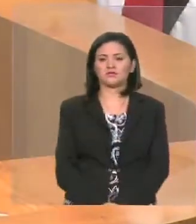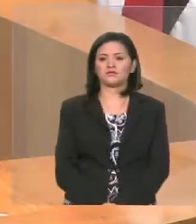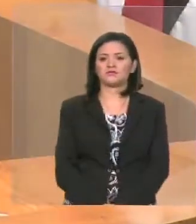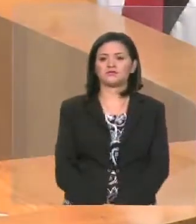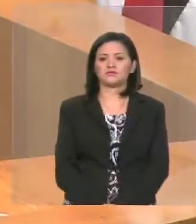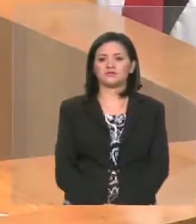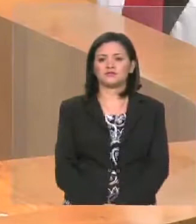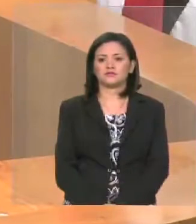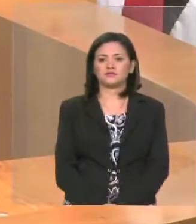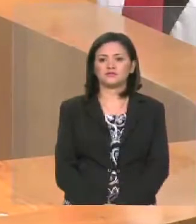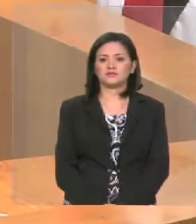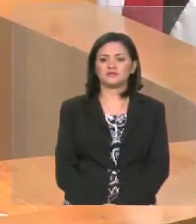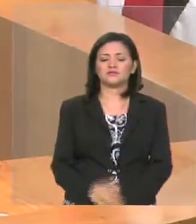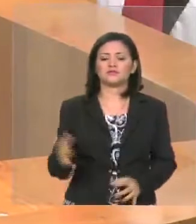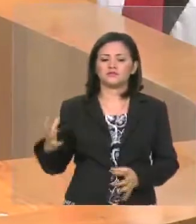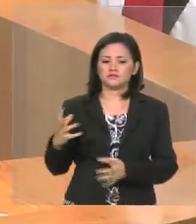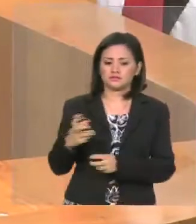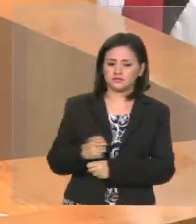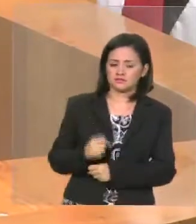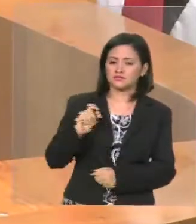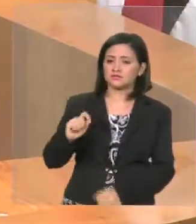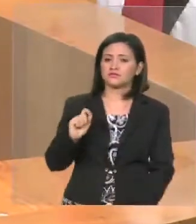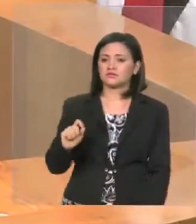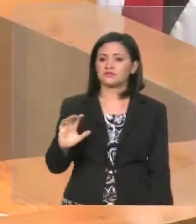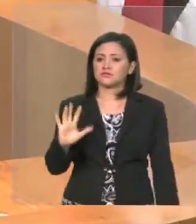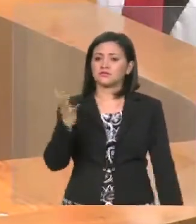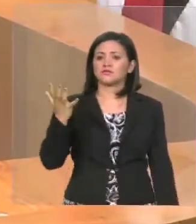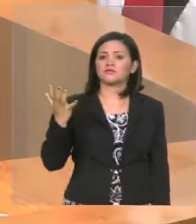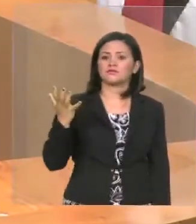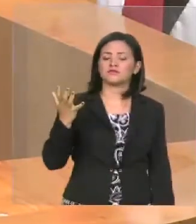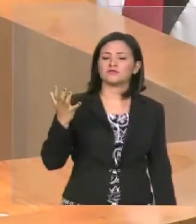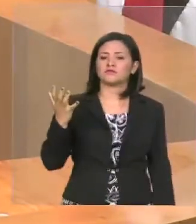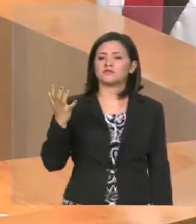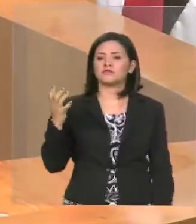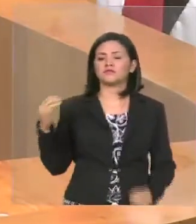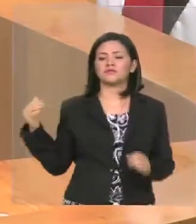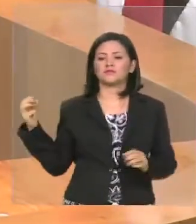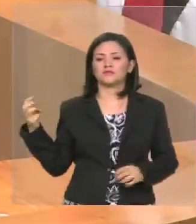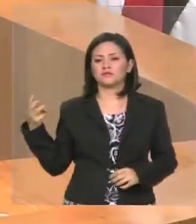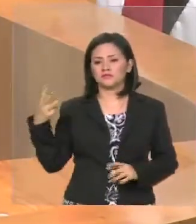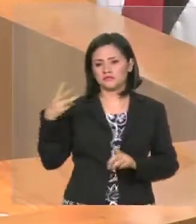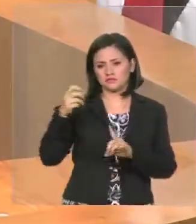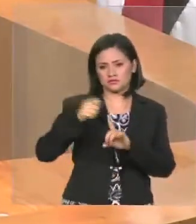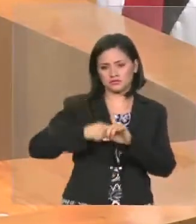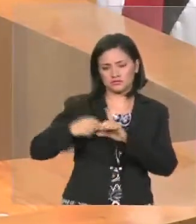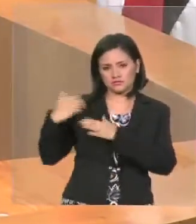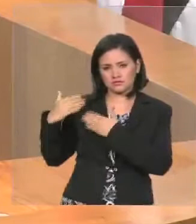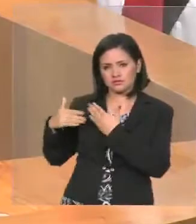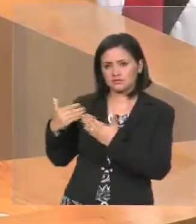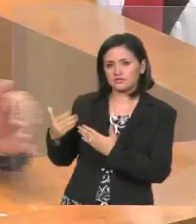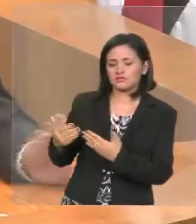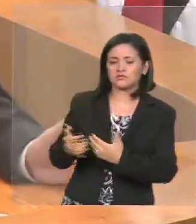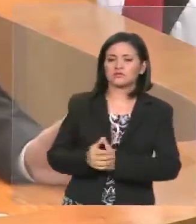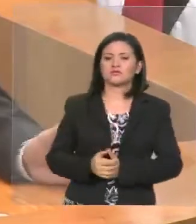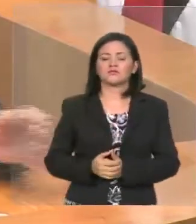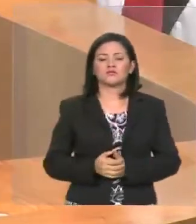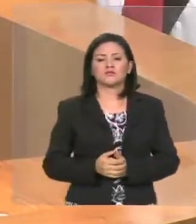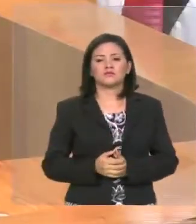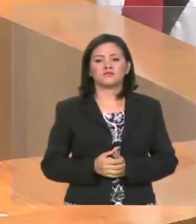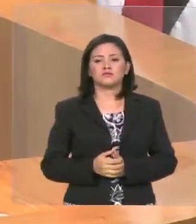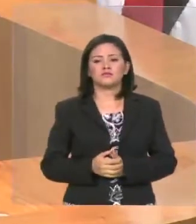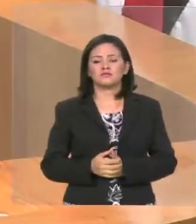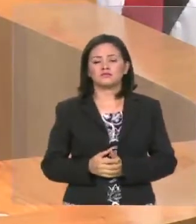resume exatamente o que aconteceu nos últimos 3 meses. Combati o bom